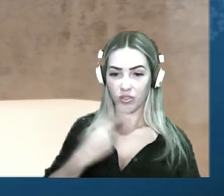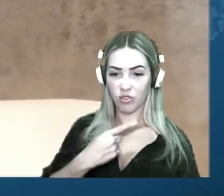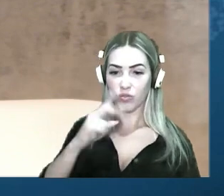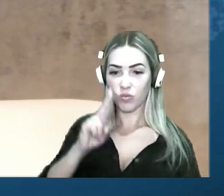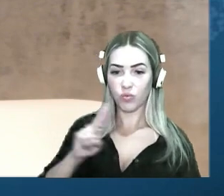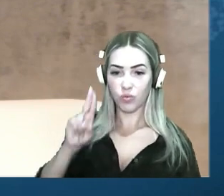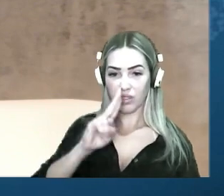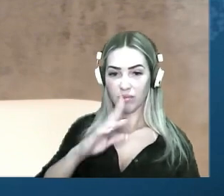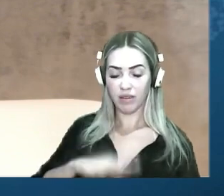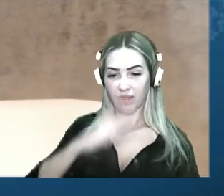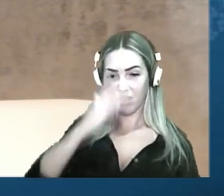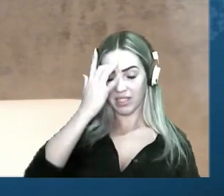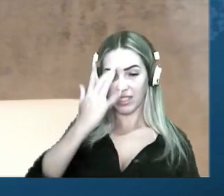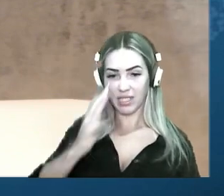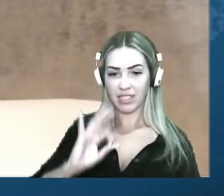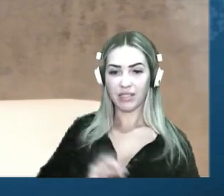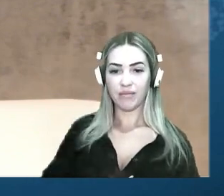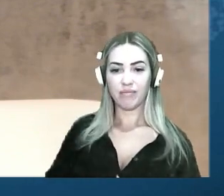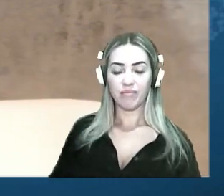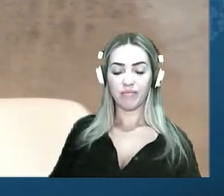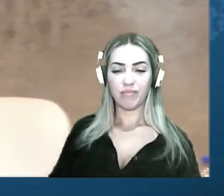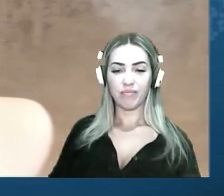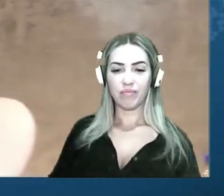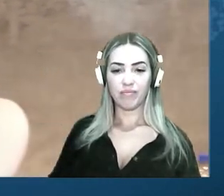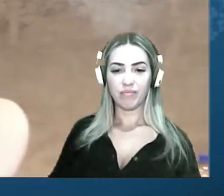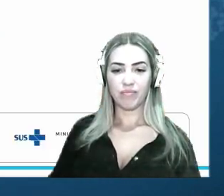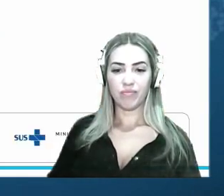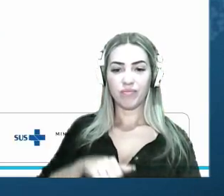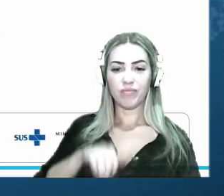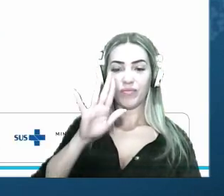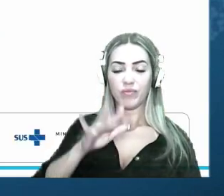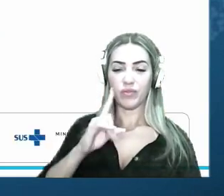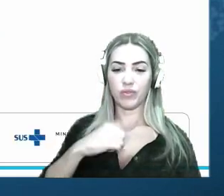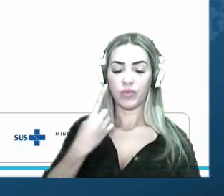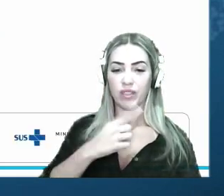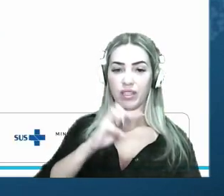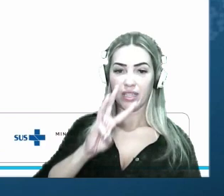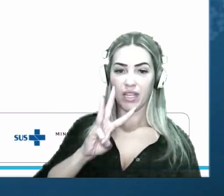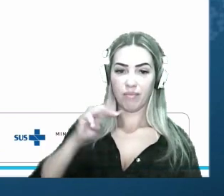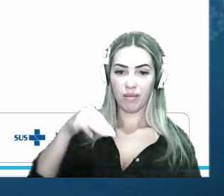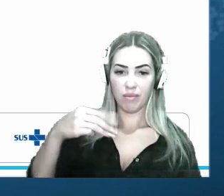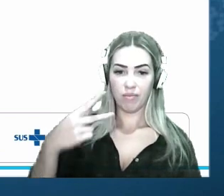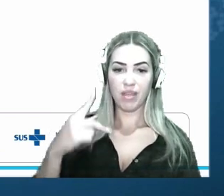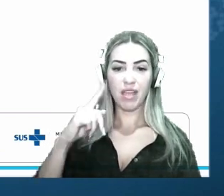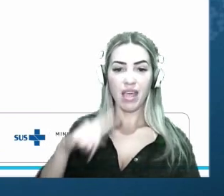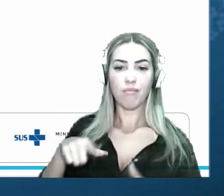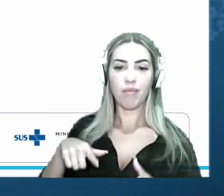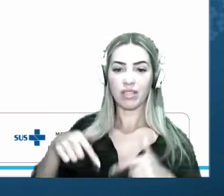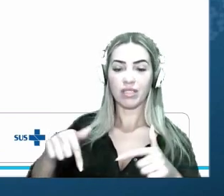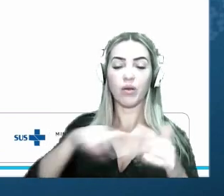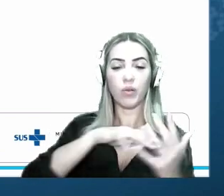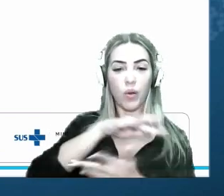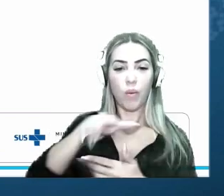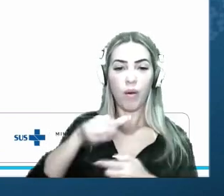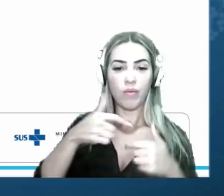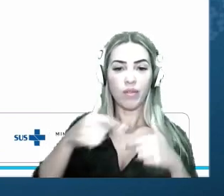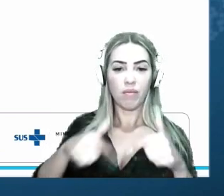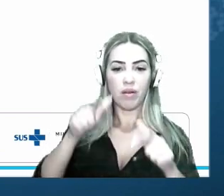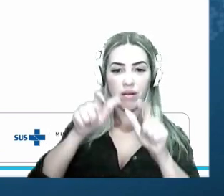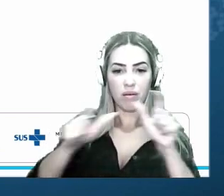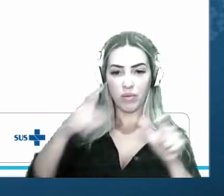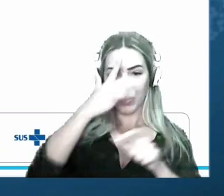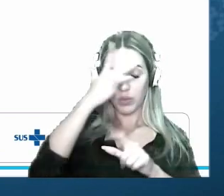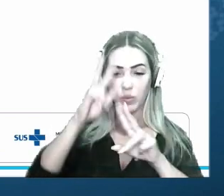né? Então, quem somos? O WMP ele é uma iniciativa global que trabalha para proteger as pessoas das doenças transmitidas